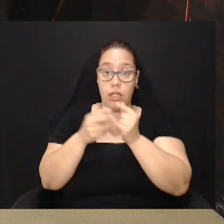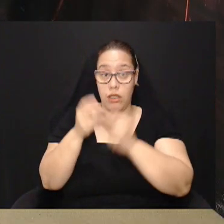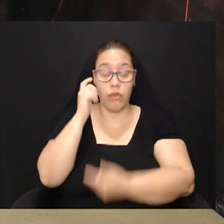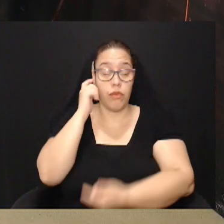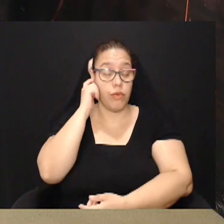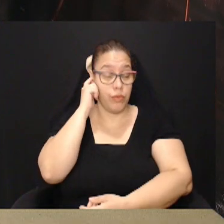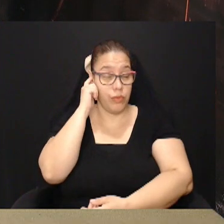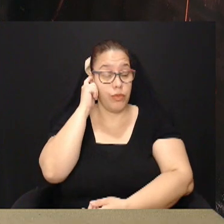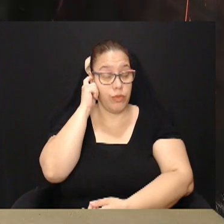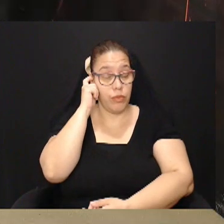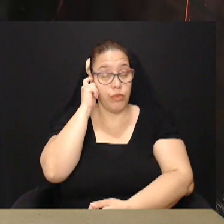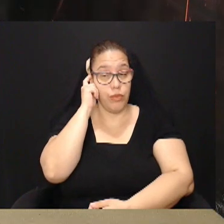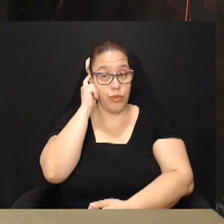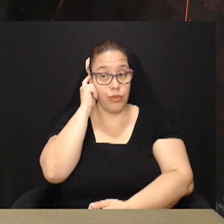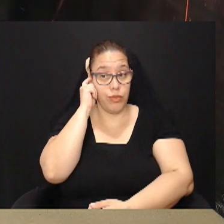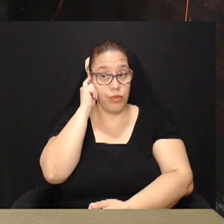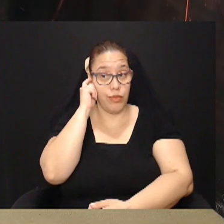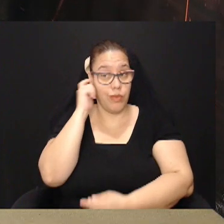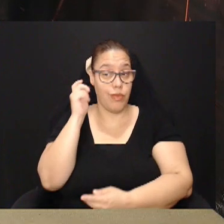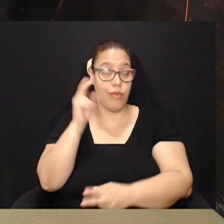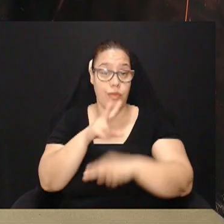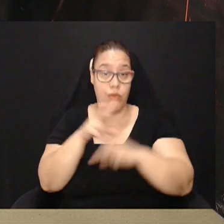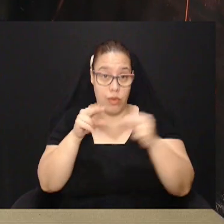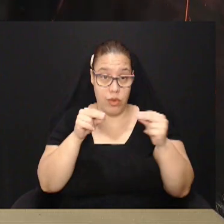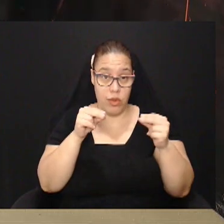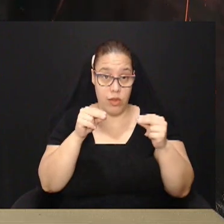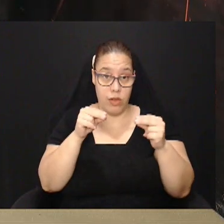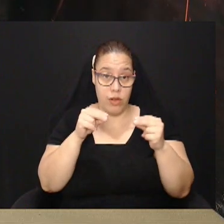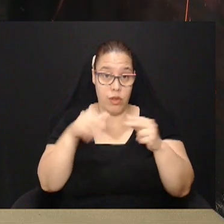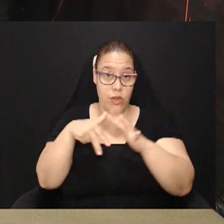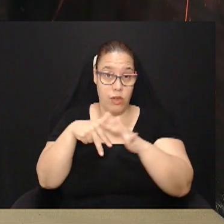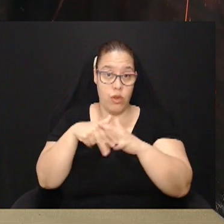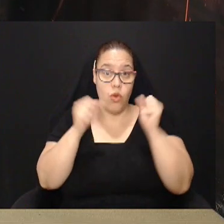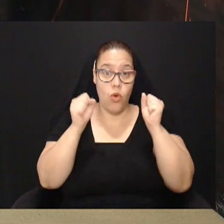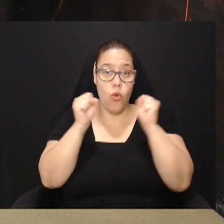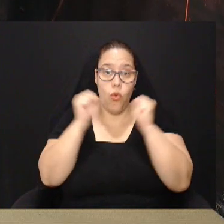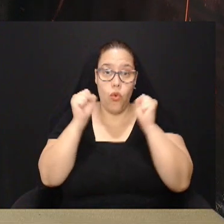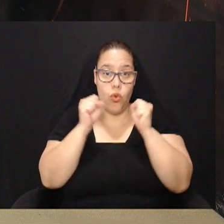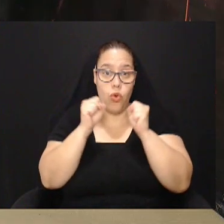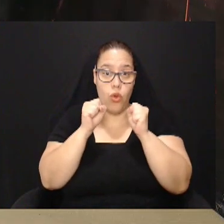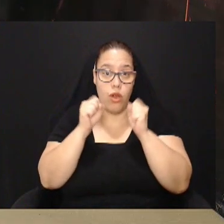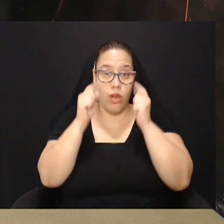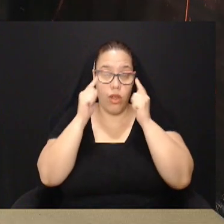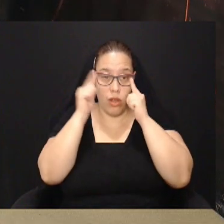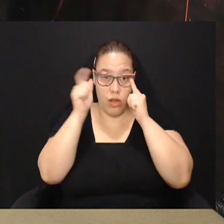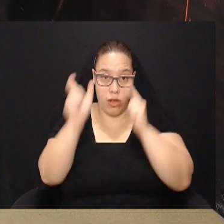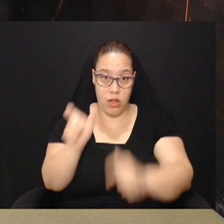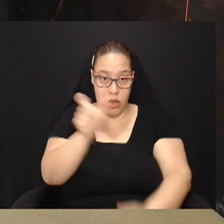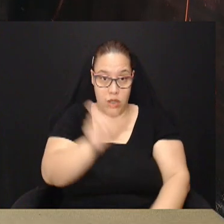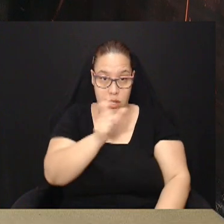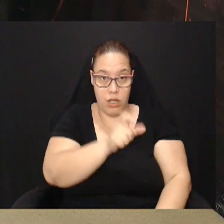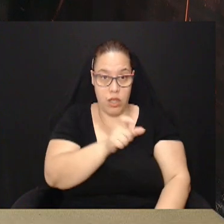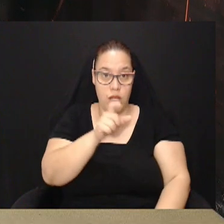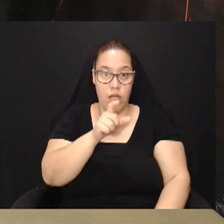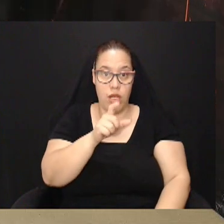Eu ganhei de uma paciente minha uma coisa fofa, os personagens de Divertidamente em crochê. Ai, que lindo! E aí